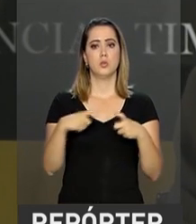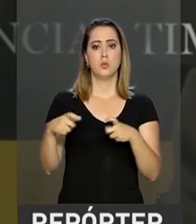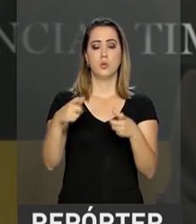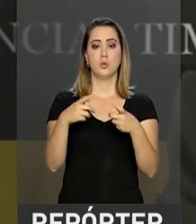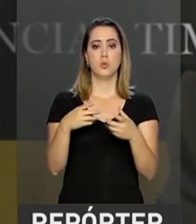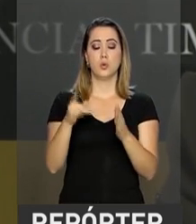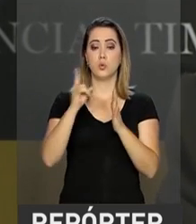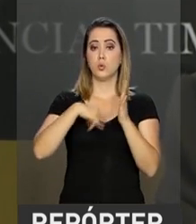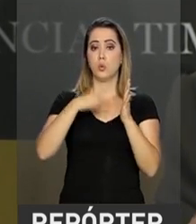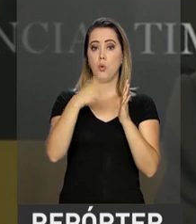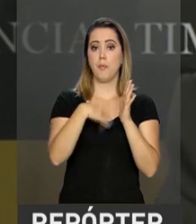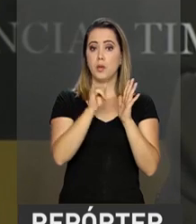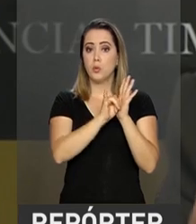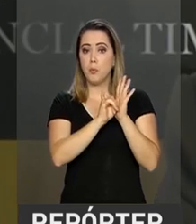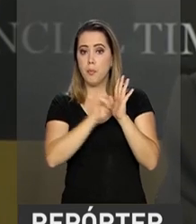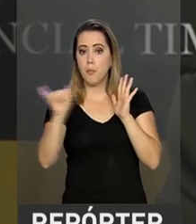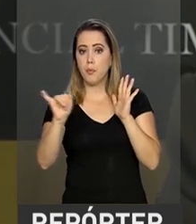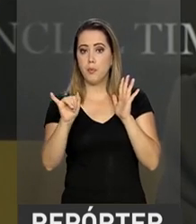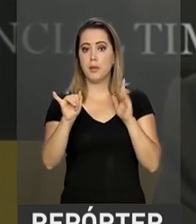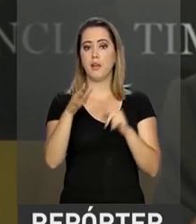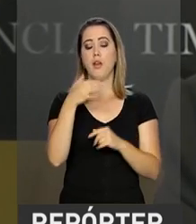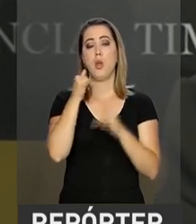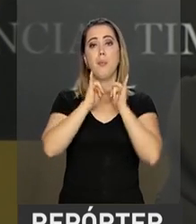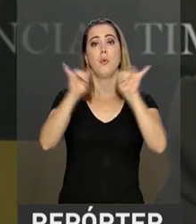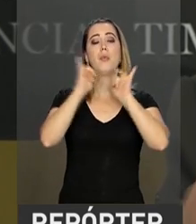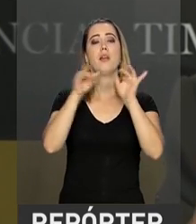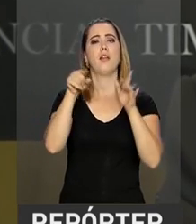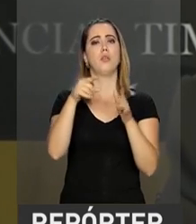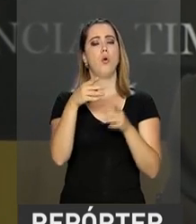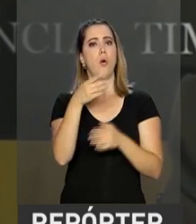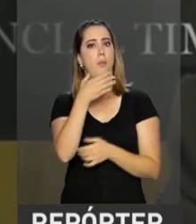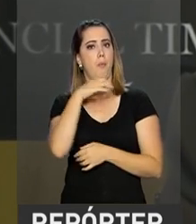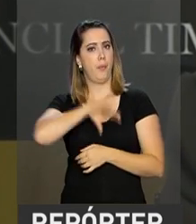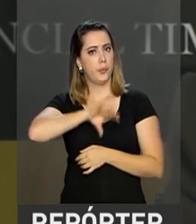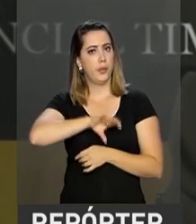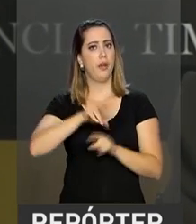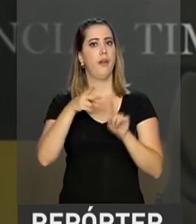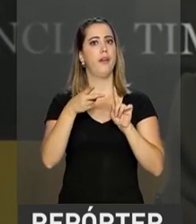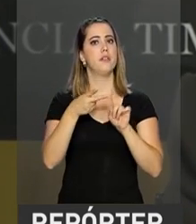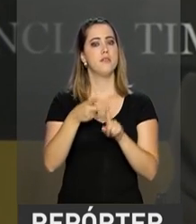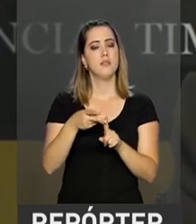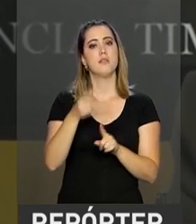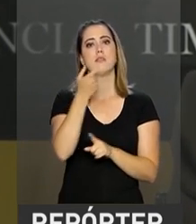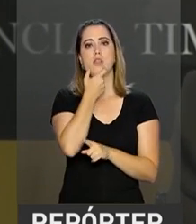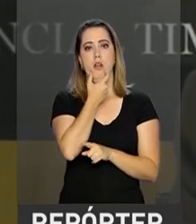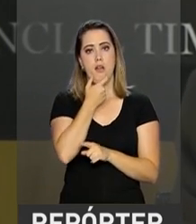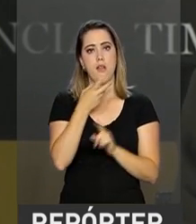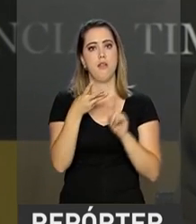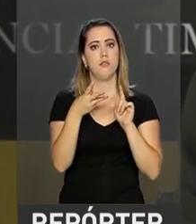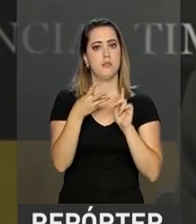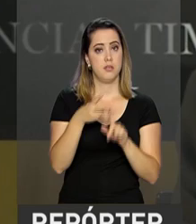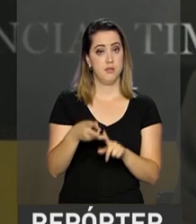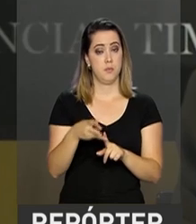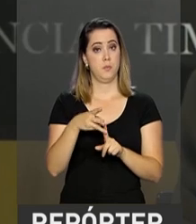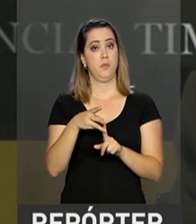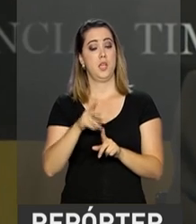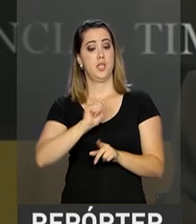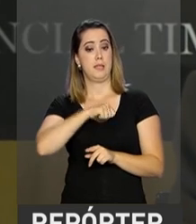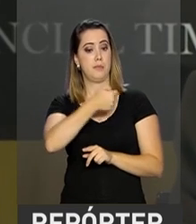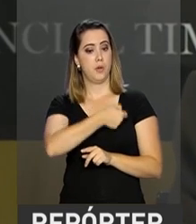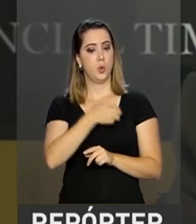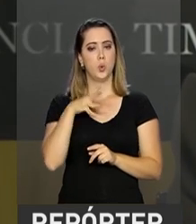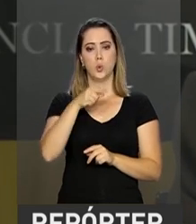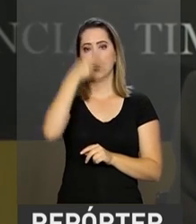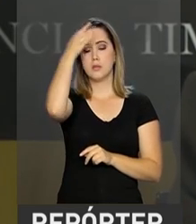fosse publicada não só português mais em inglês e espanhol para que todos tivessem acesso ao mesmo tempo as